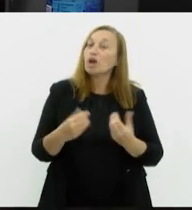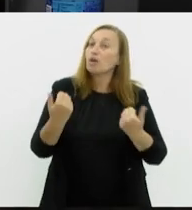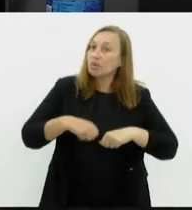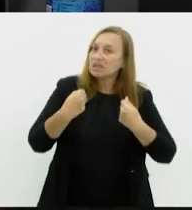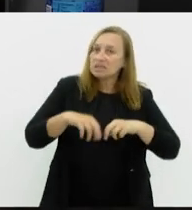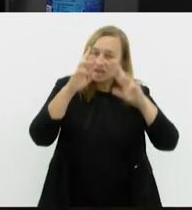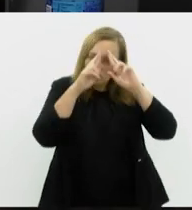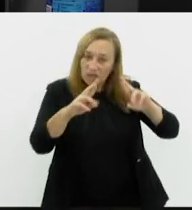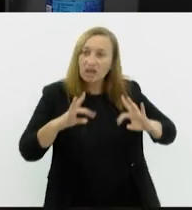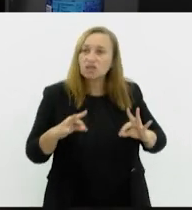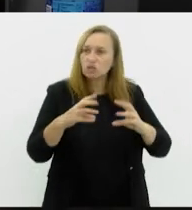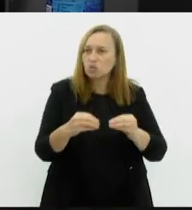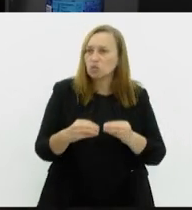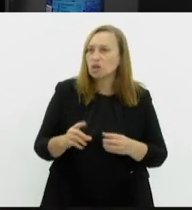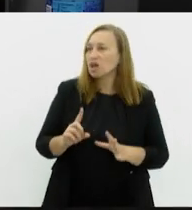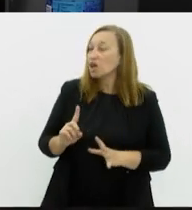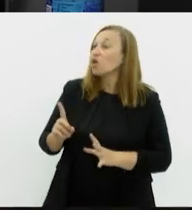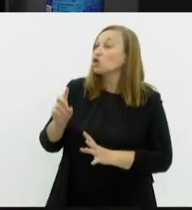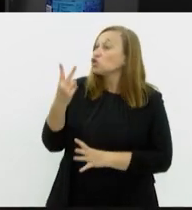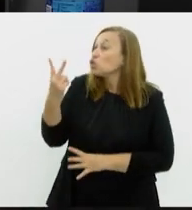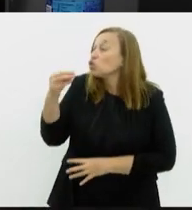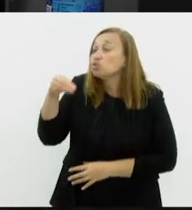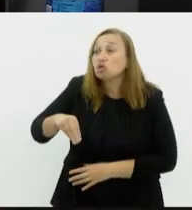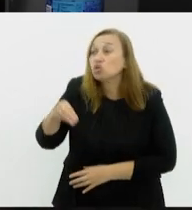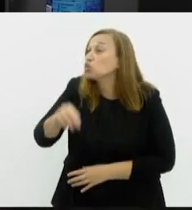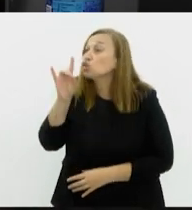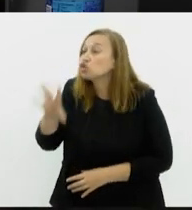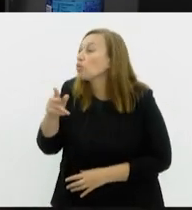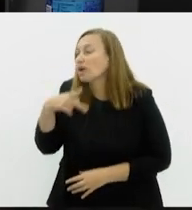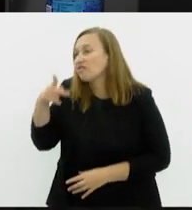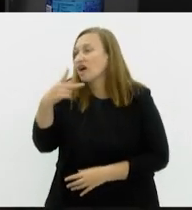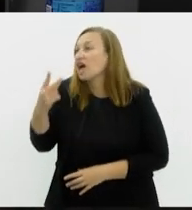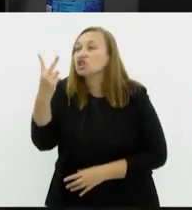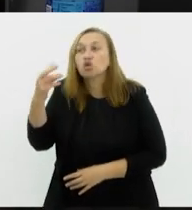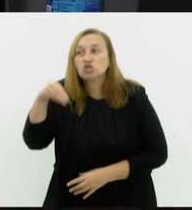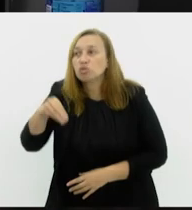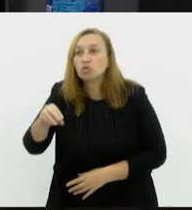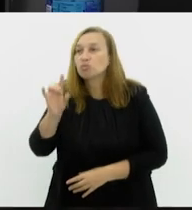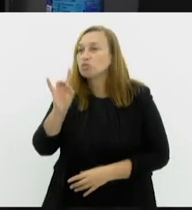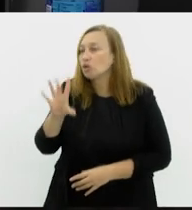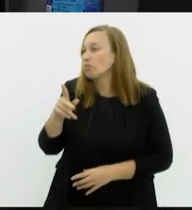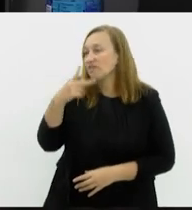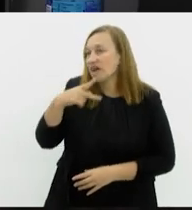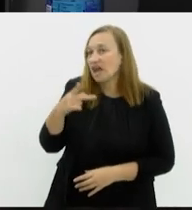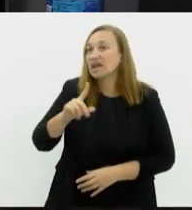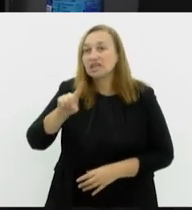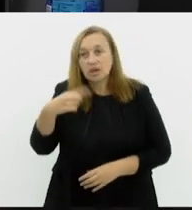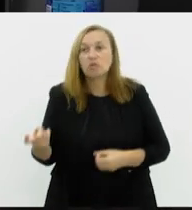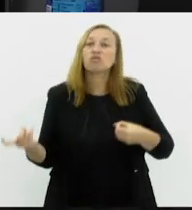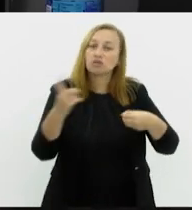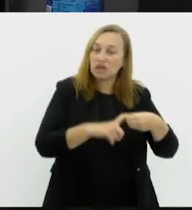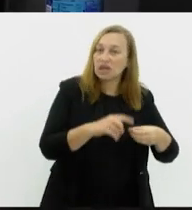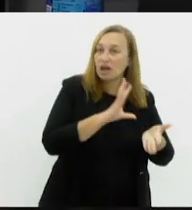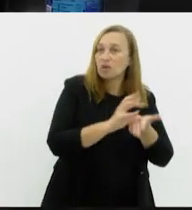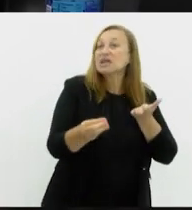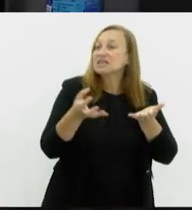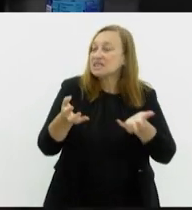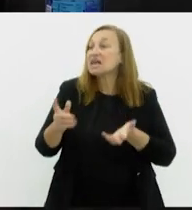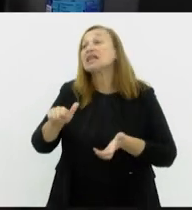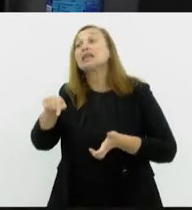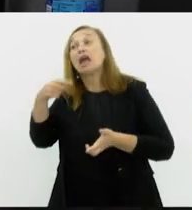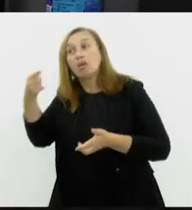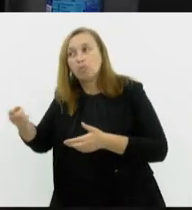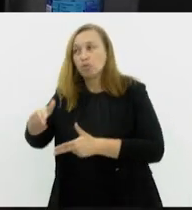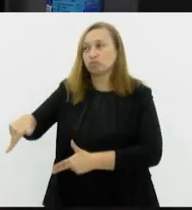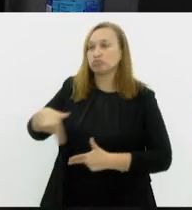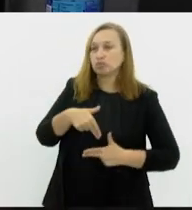respeito aqui. Não adianta, eu vou lhe dar 2 minutos para falar, 2 minutos, e aí vou voltar aqui à pauta. Se quiser, depois, no